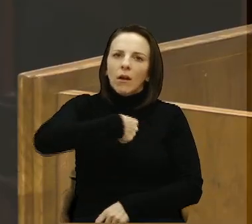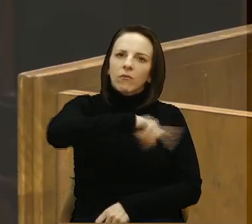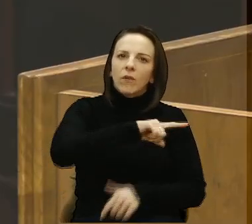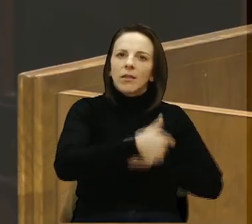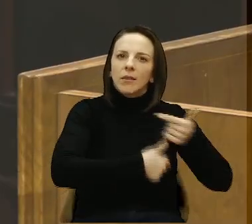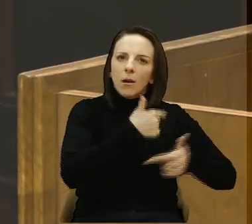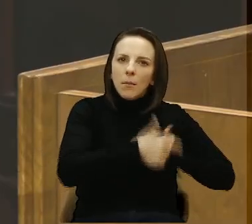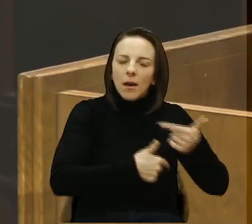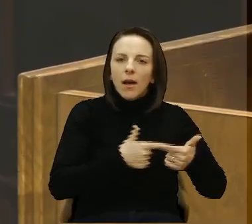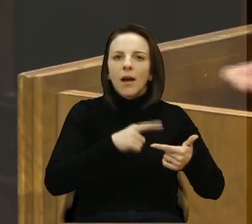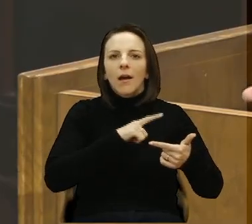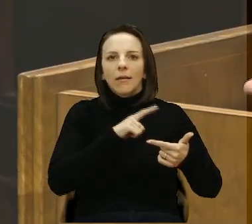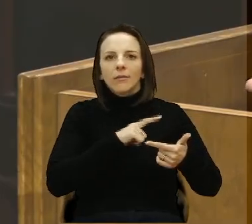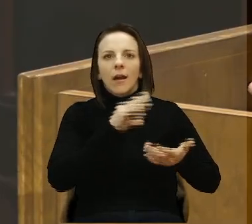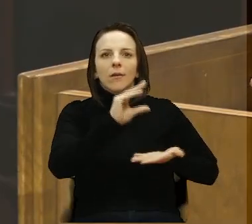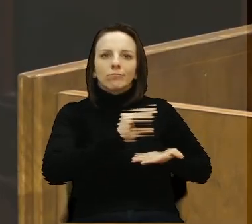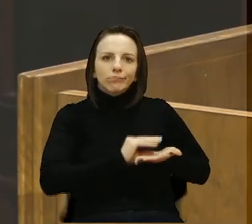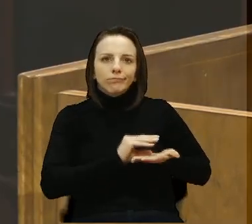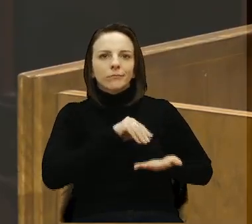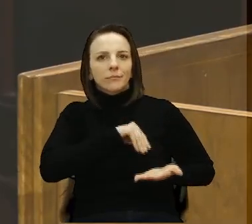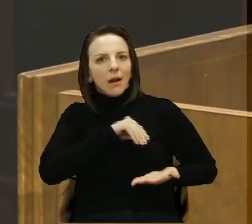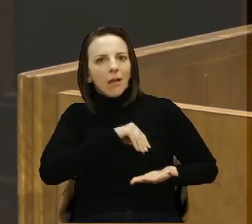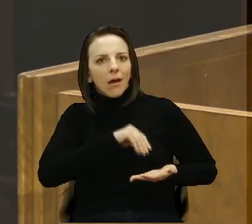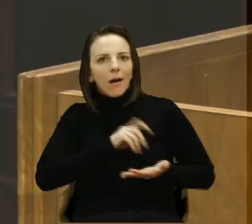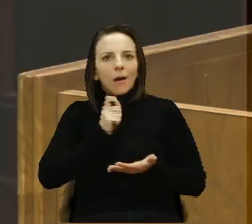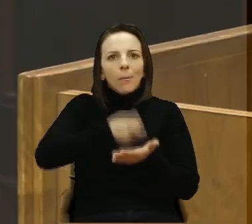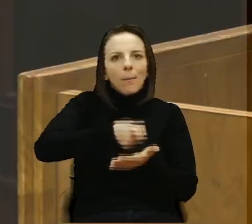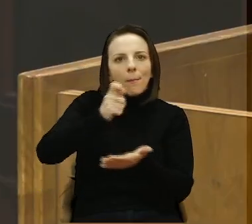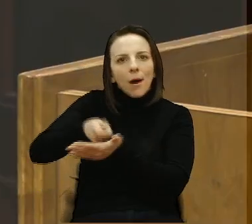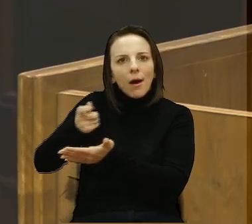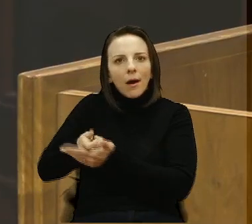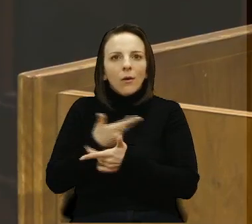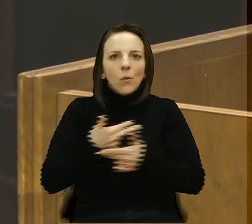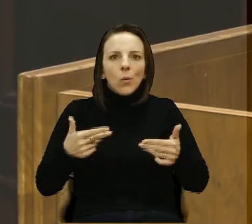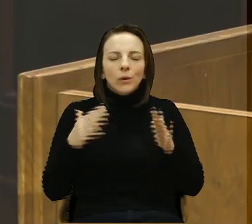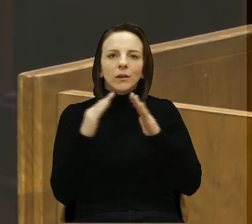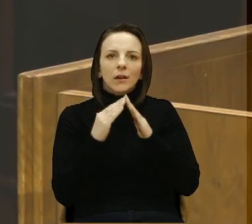a subsistência, para poder sustentar a sua família e poder sobreviver.